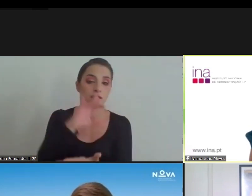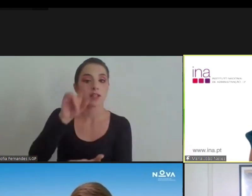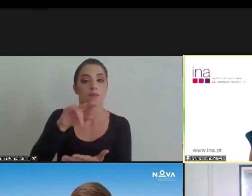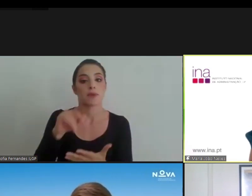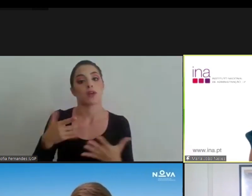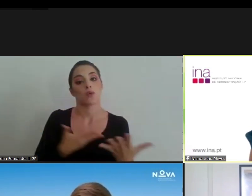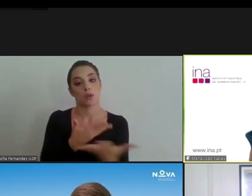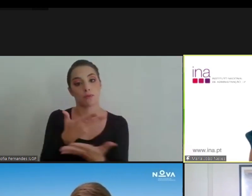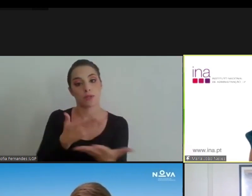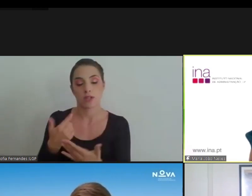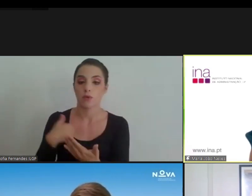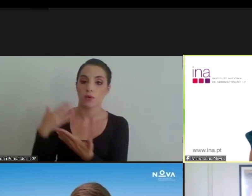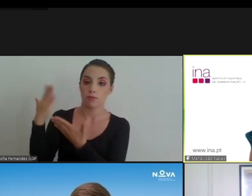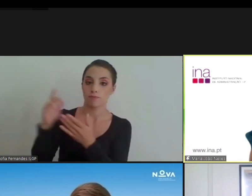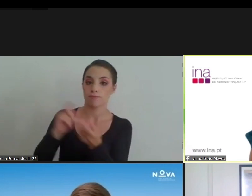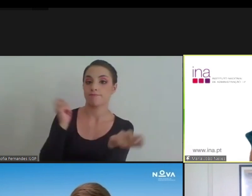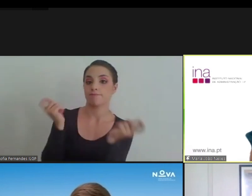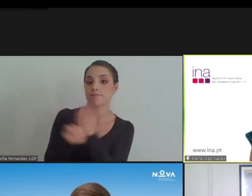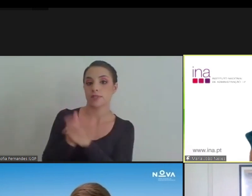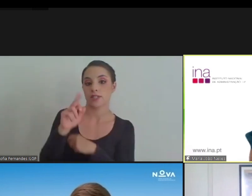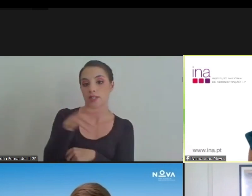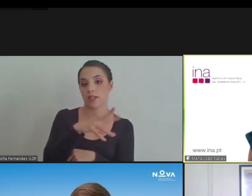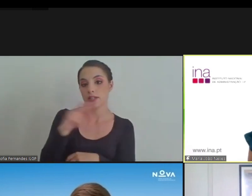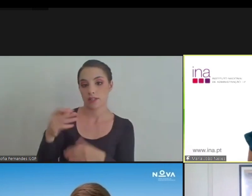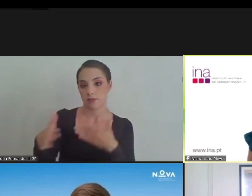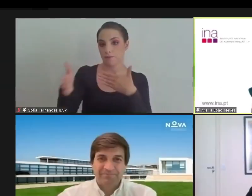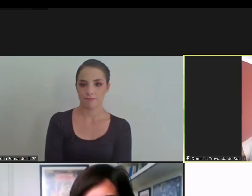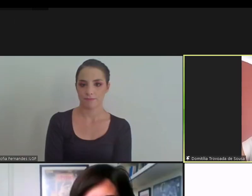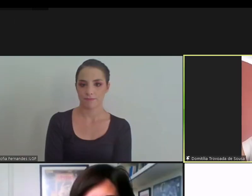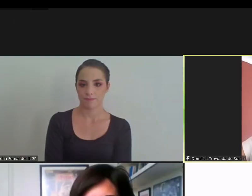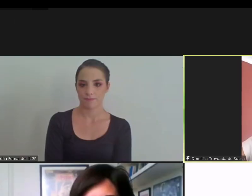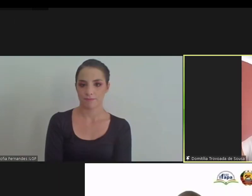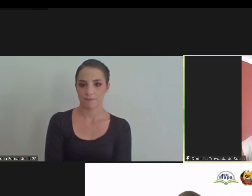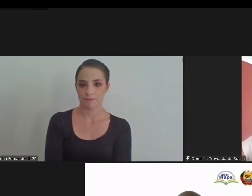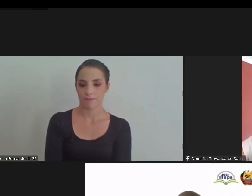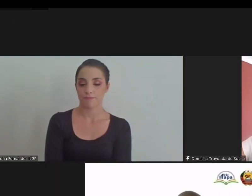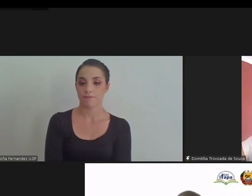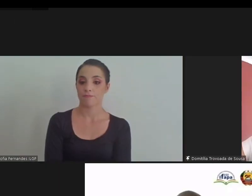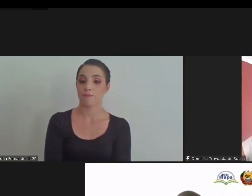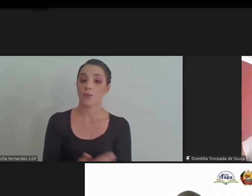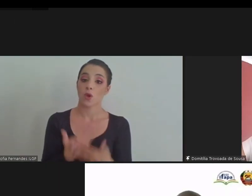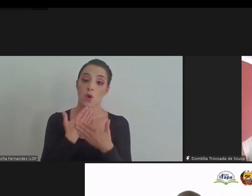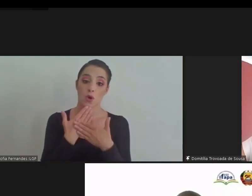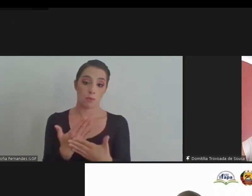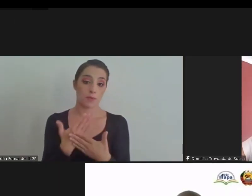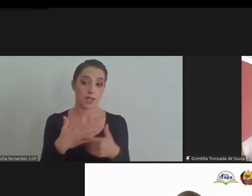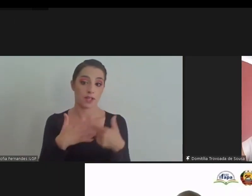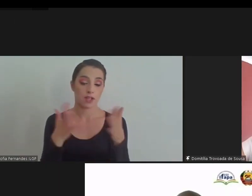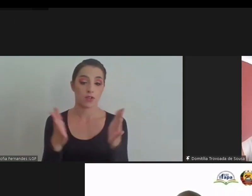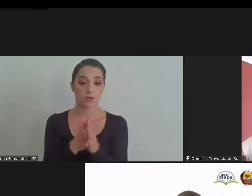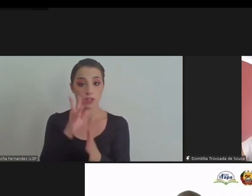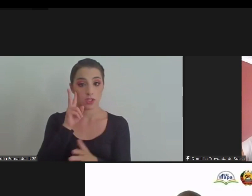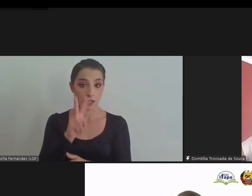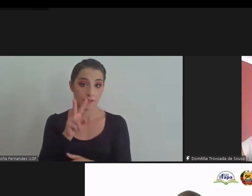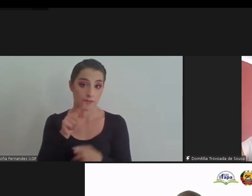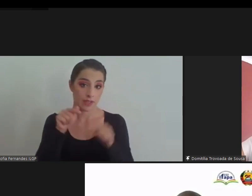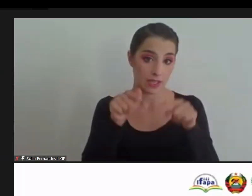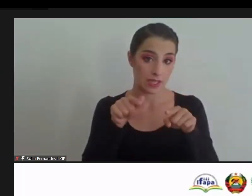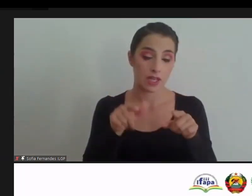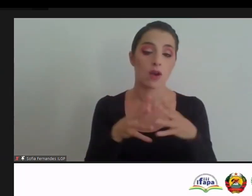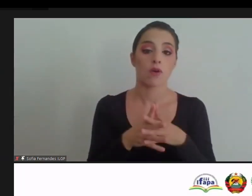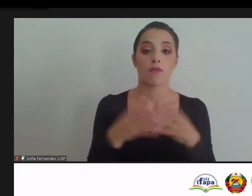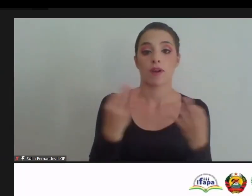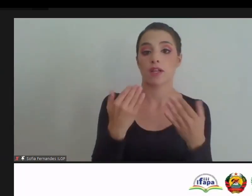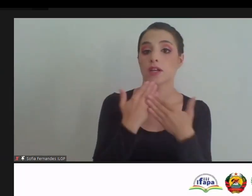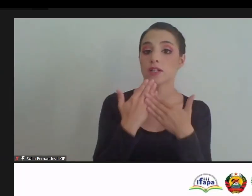Vou passar à Rita Soares, que irá fazer o encerramento. Obrigada. Muito obrigada a todos os que assistiram a este webinar. Agradecemos